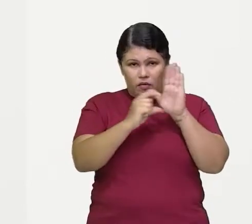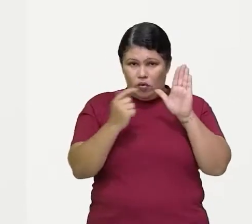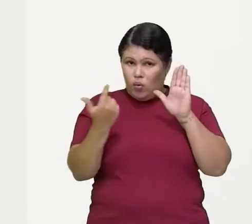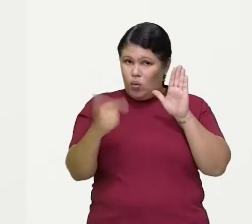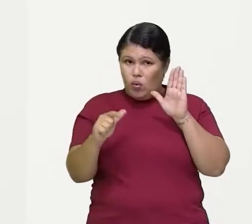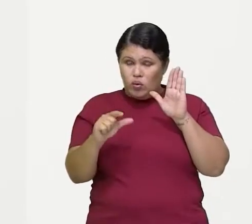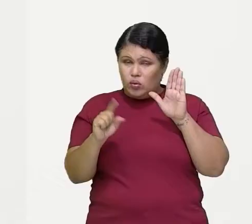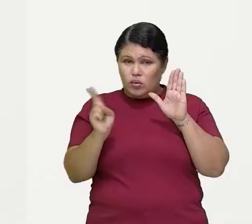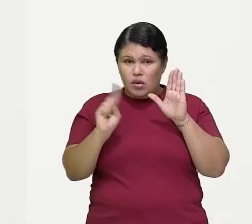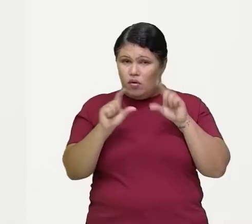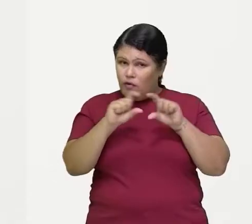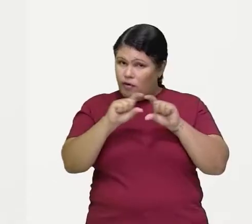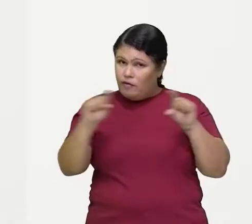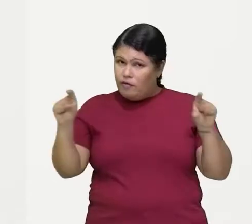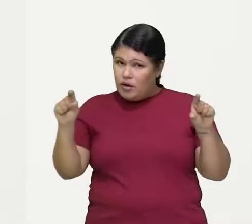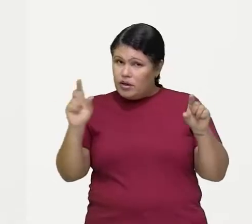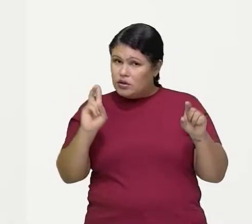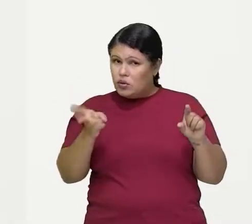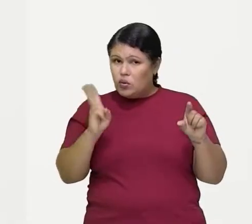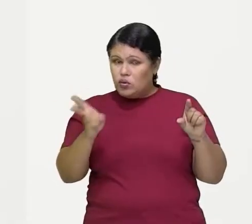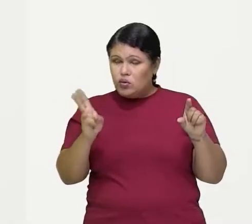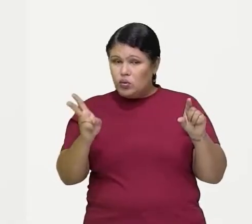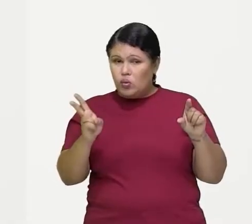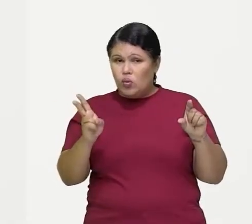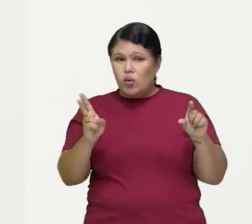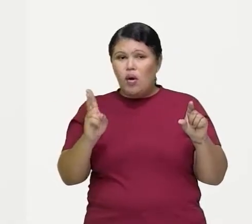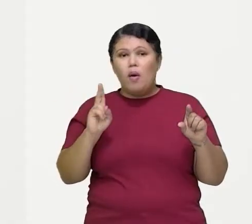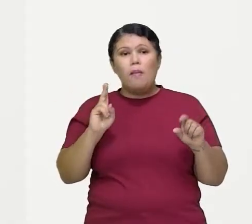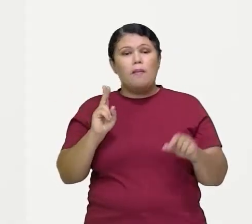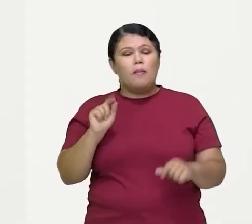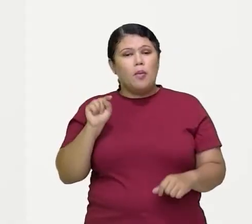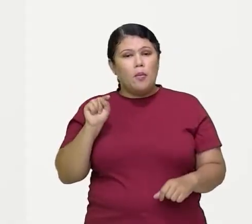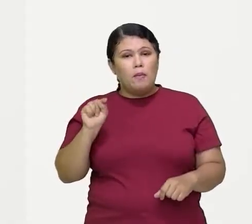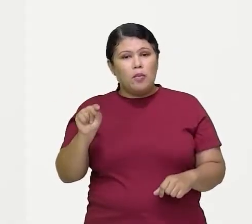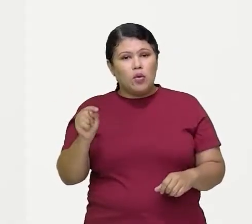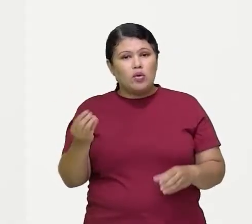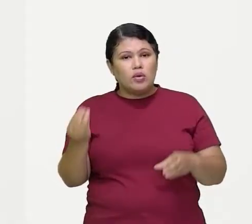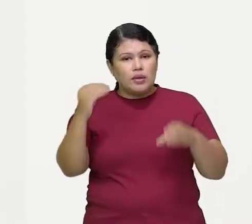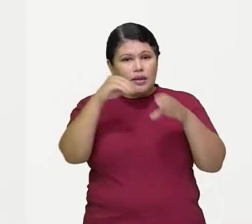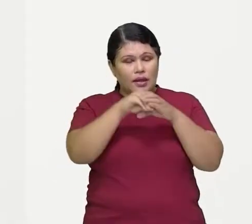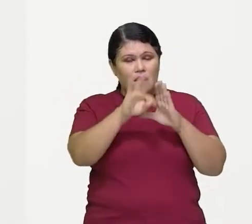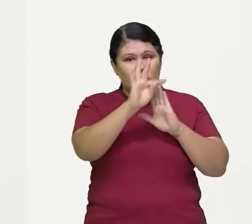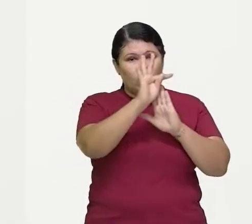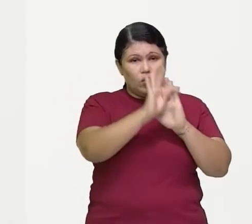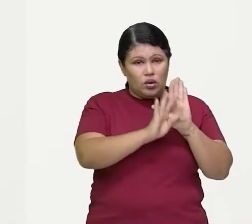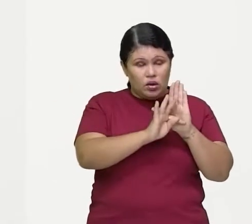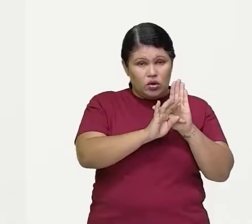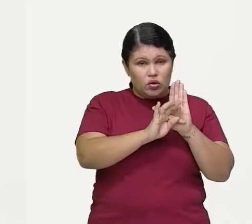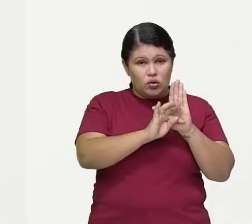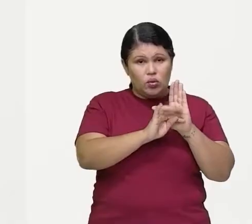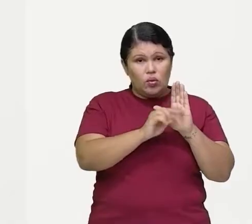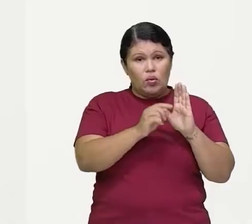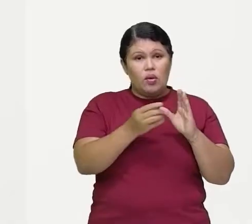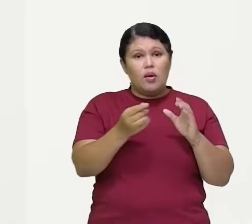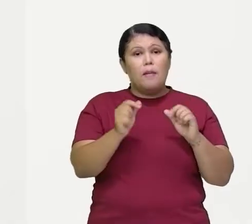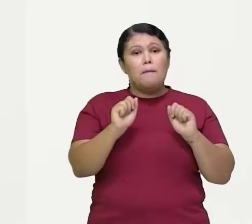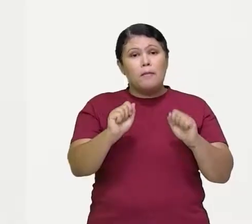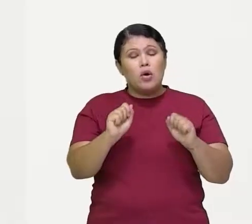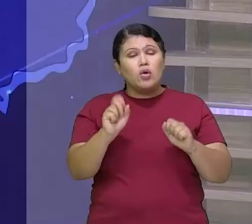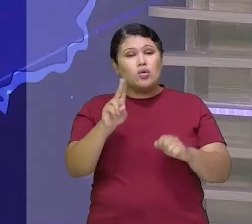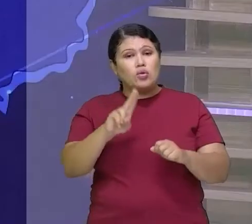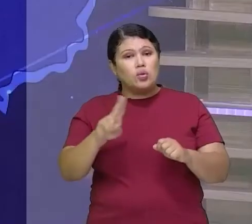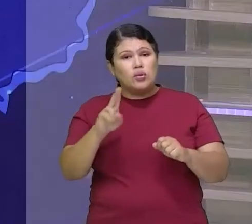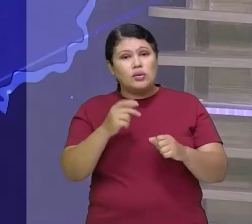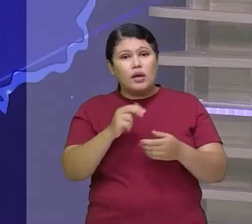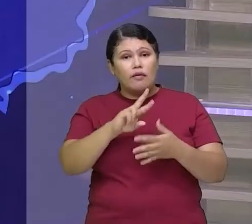Aqui já sim é o meu ponto final. Então, o ponto ele pode estar dentro do texto, no decorrer do texto, e